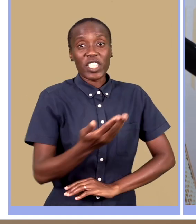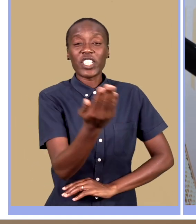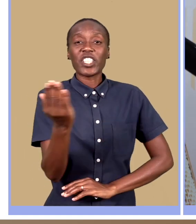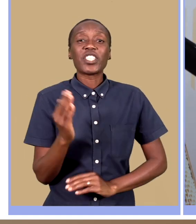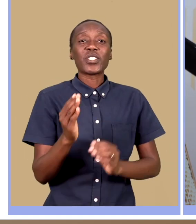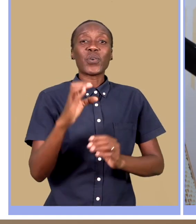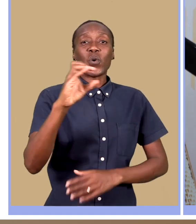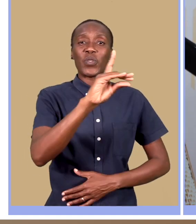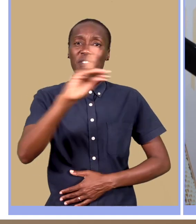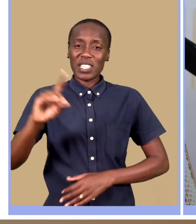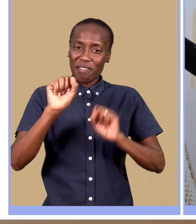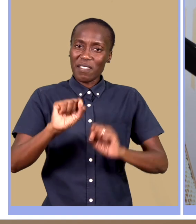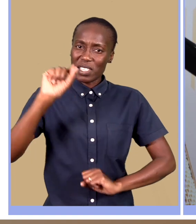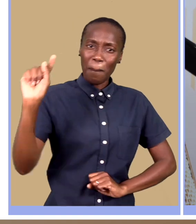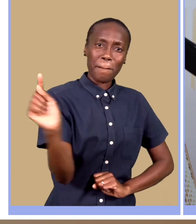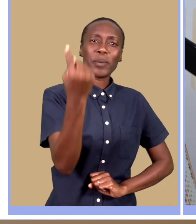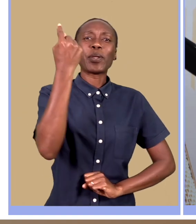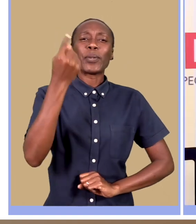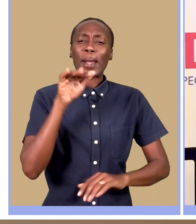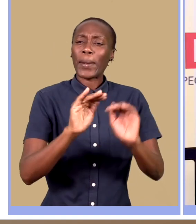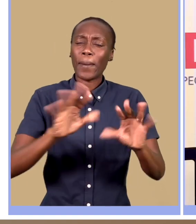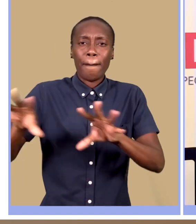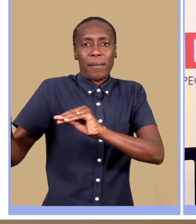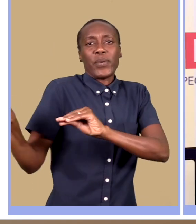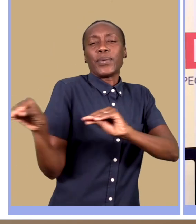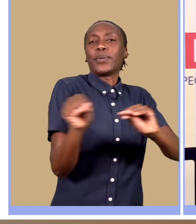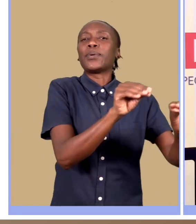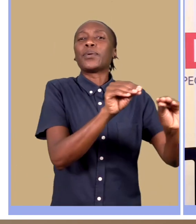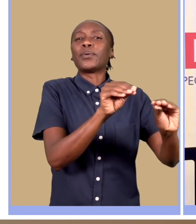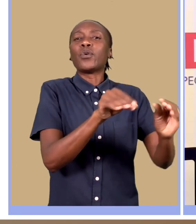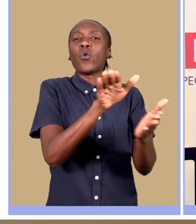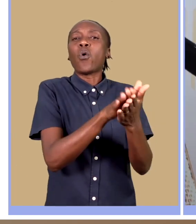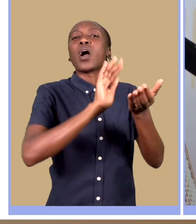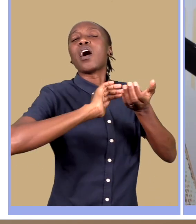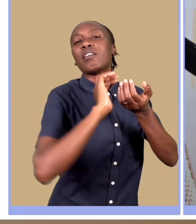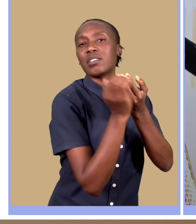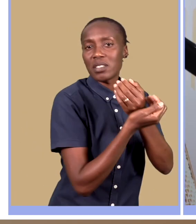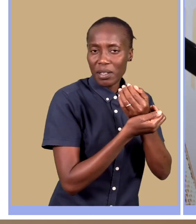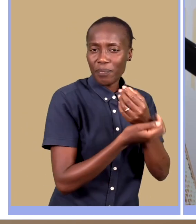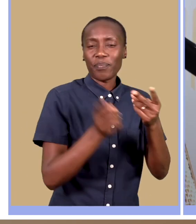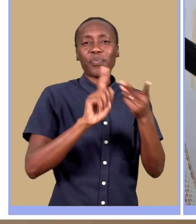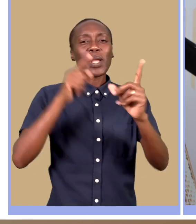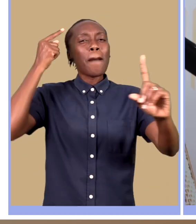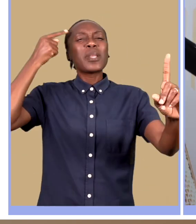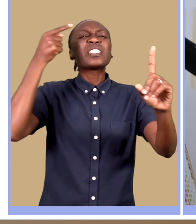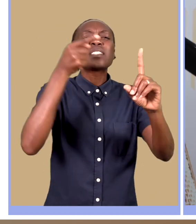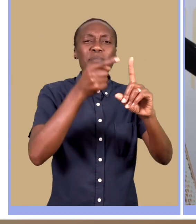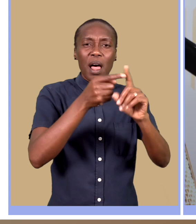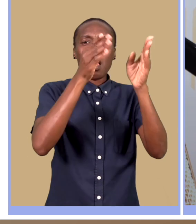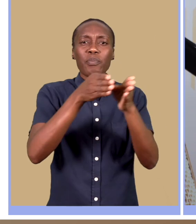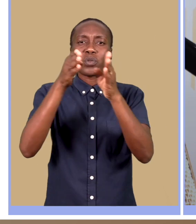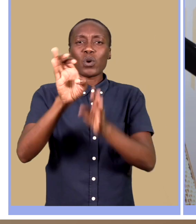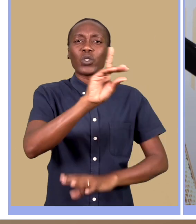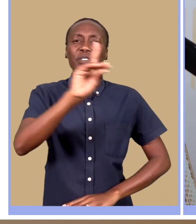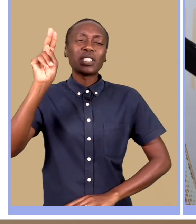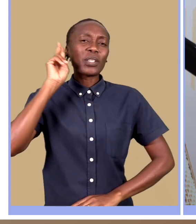pessoas deveriam ser as primeiras a serem evacuadas. As primeiras. Até principalmente pessoas com